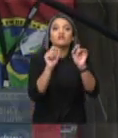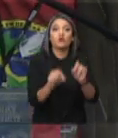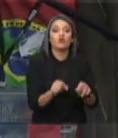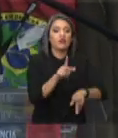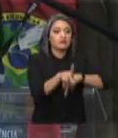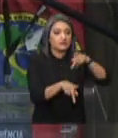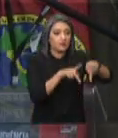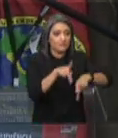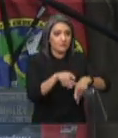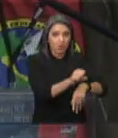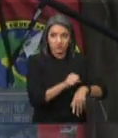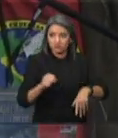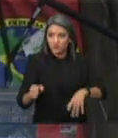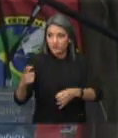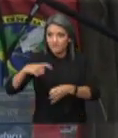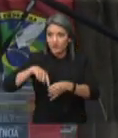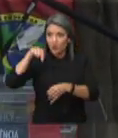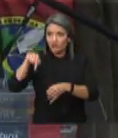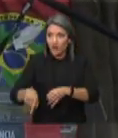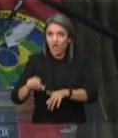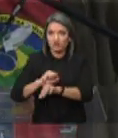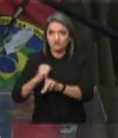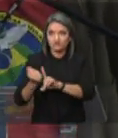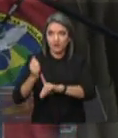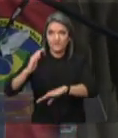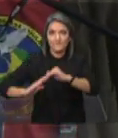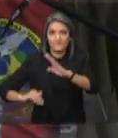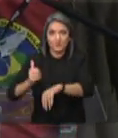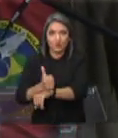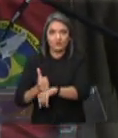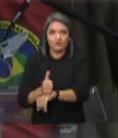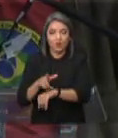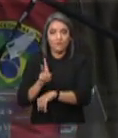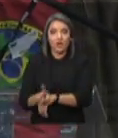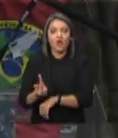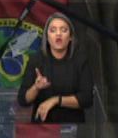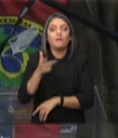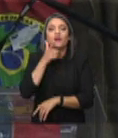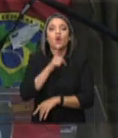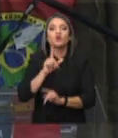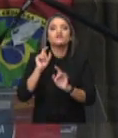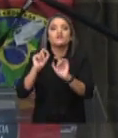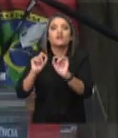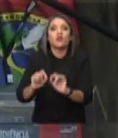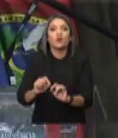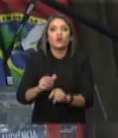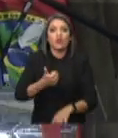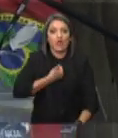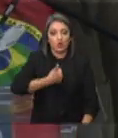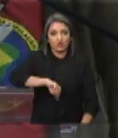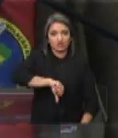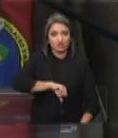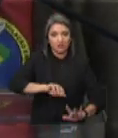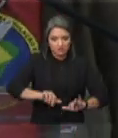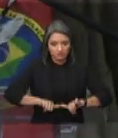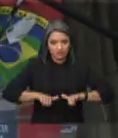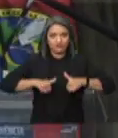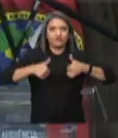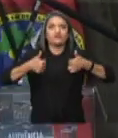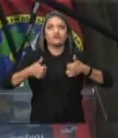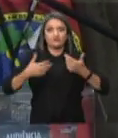de volta onde parou para poder conseguir sua autoestima de volta não é colocar